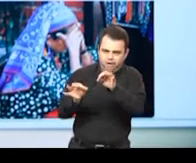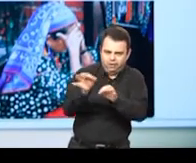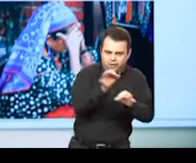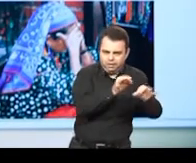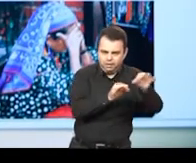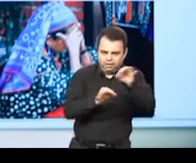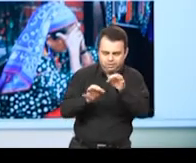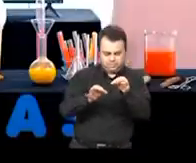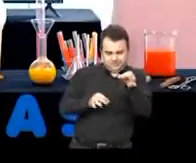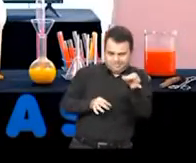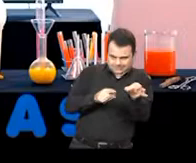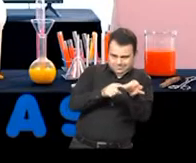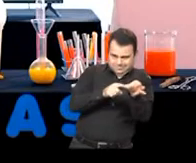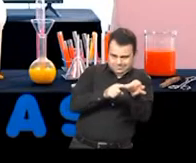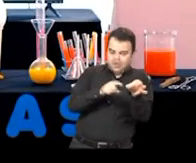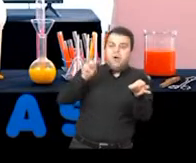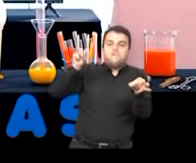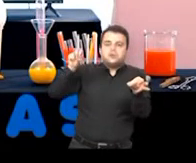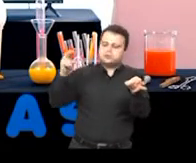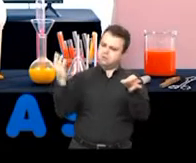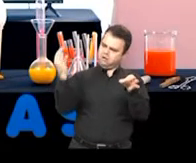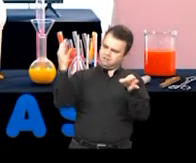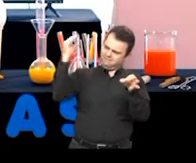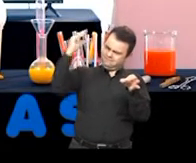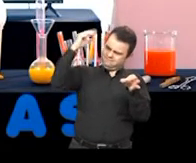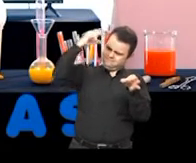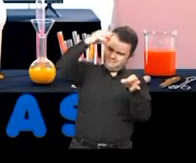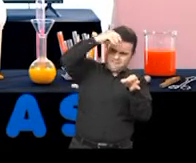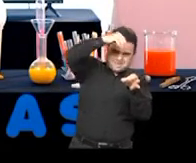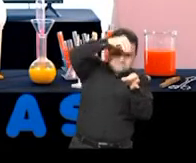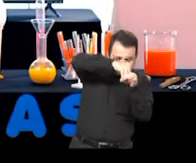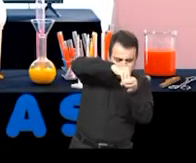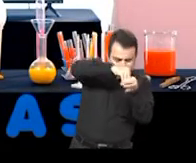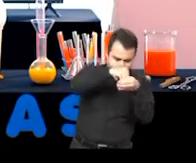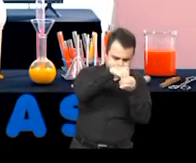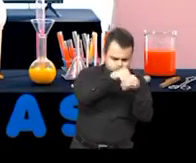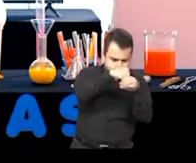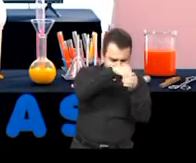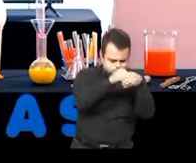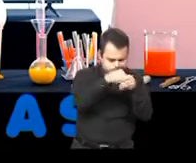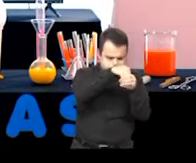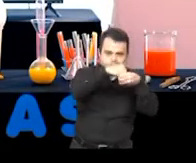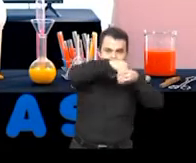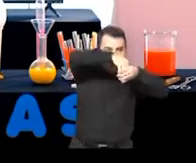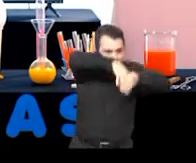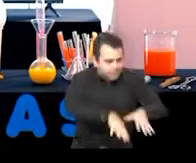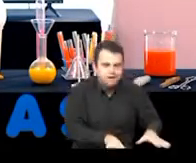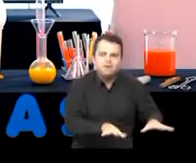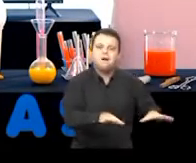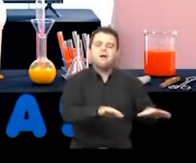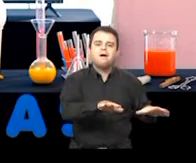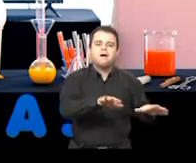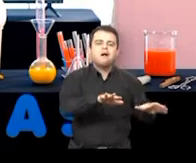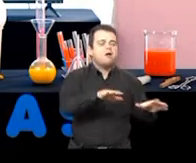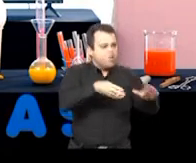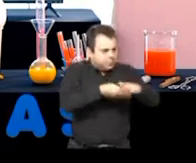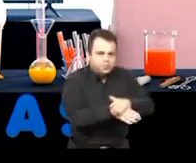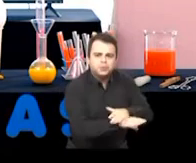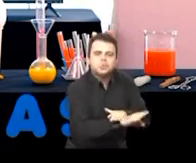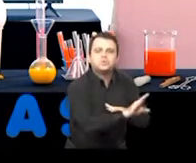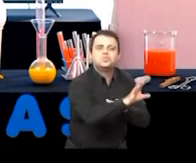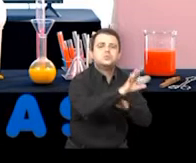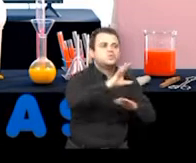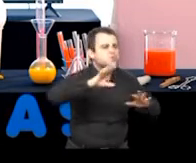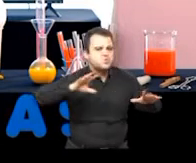com esse vírus. Esse vírus, quando entra em contato com a célula, vai entrar nela. E depois,